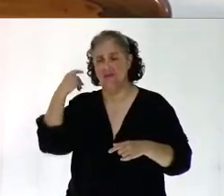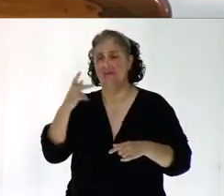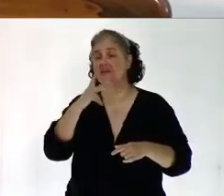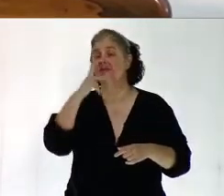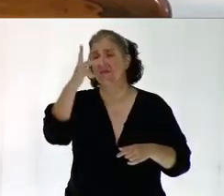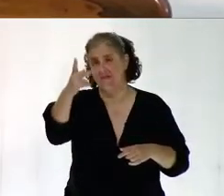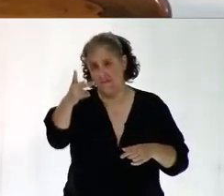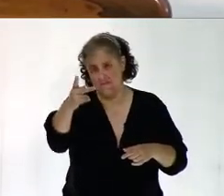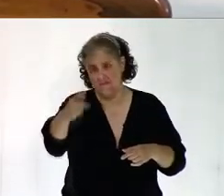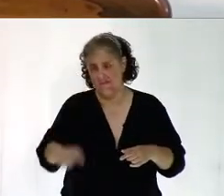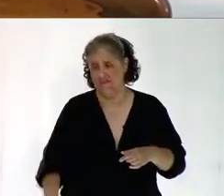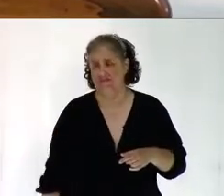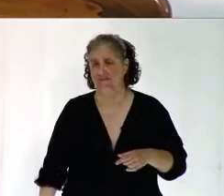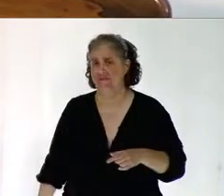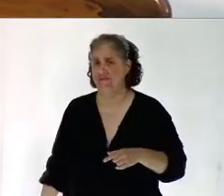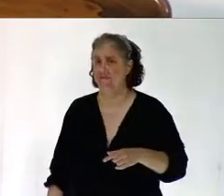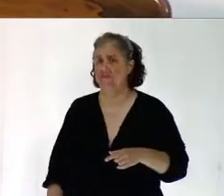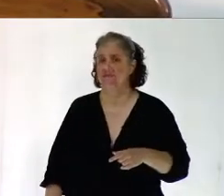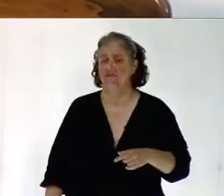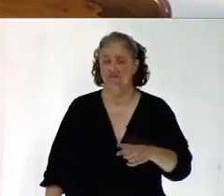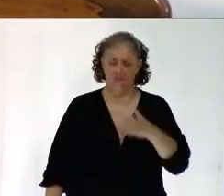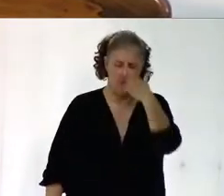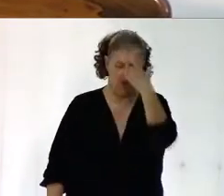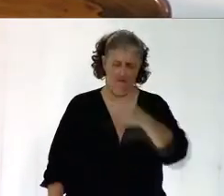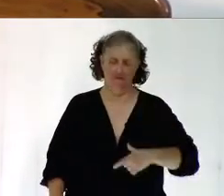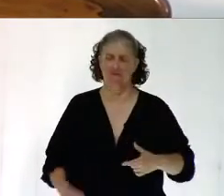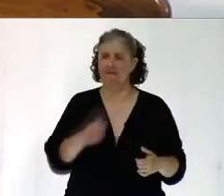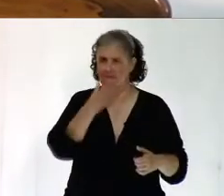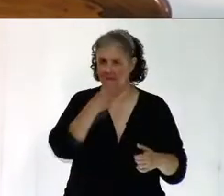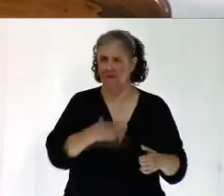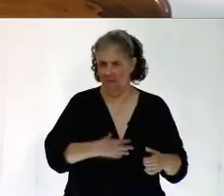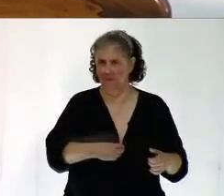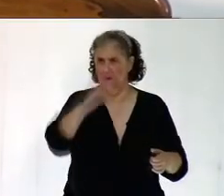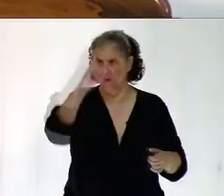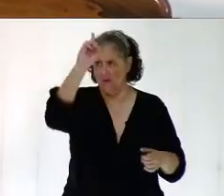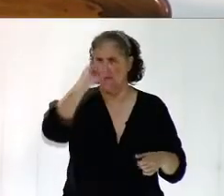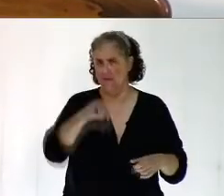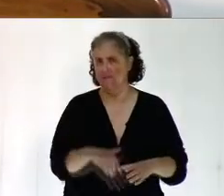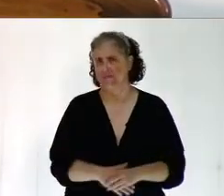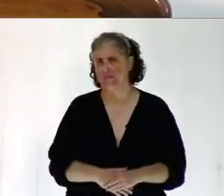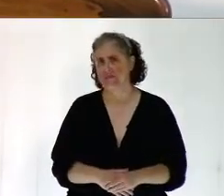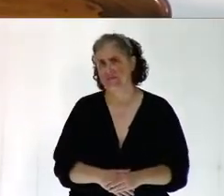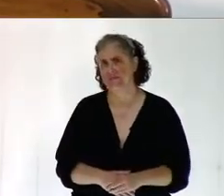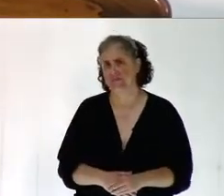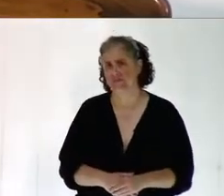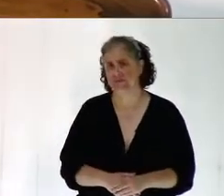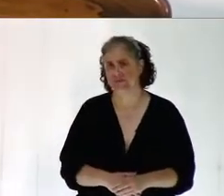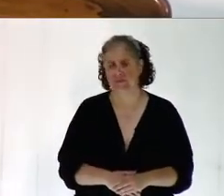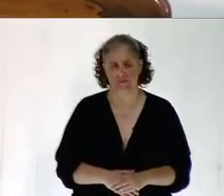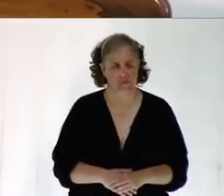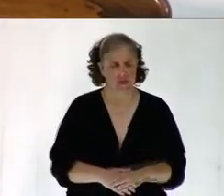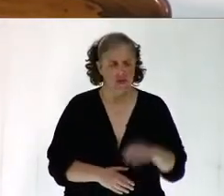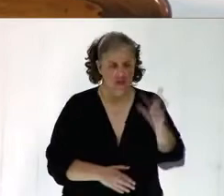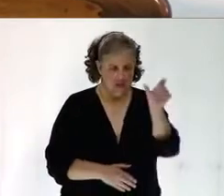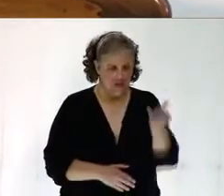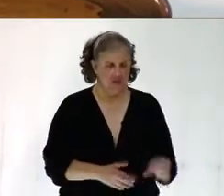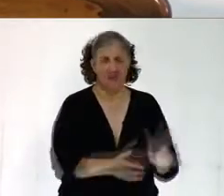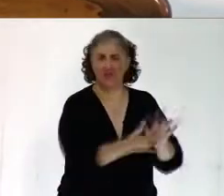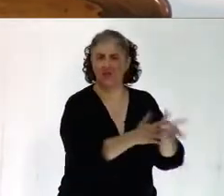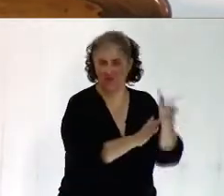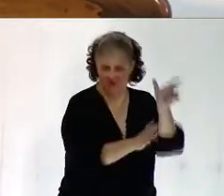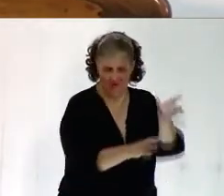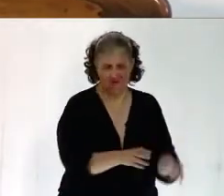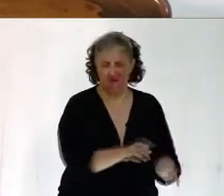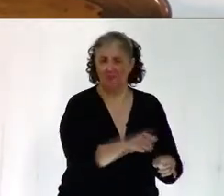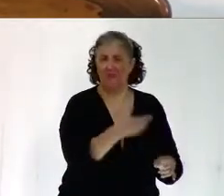dizer o que ele era assim o filho de deus que ele era o filho de deus e